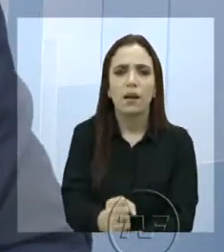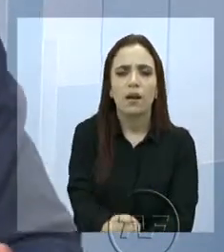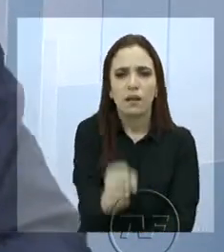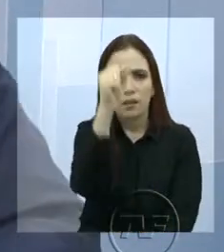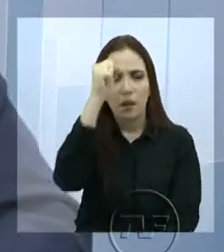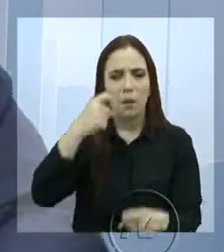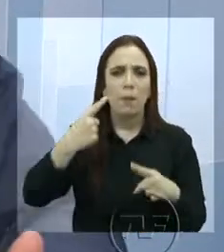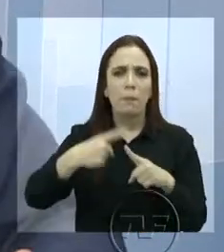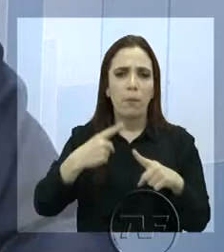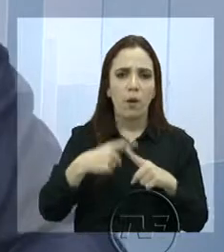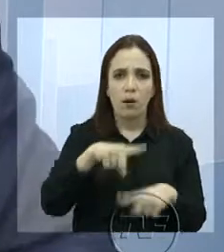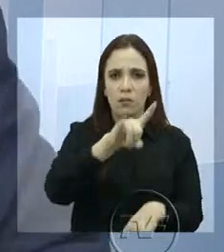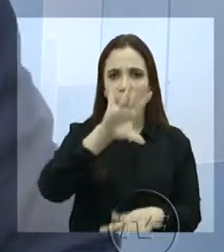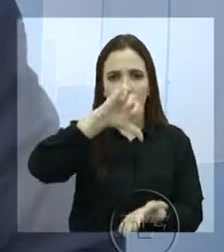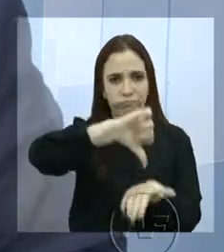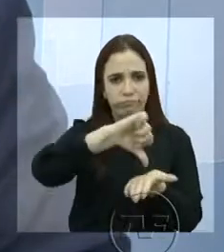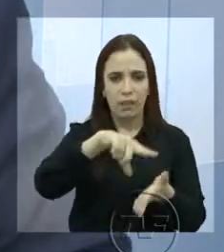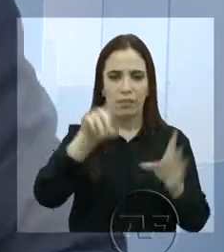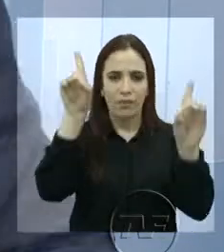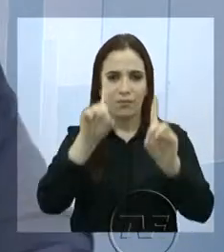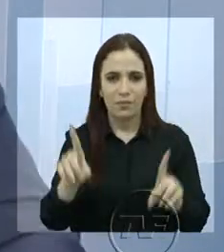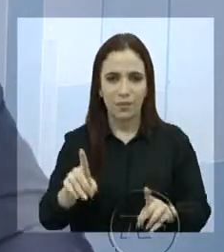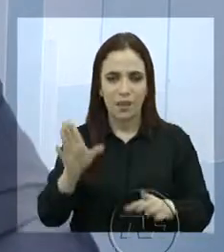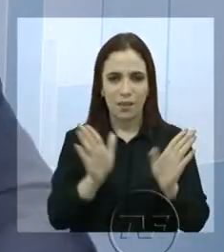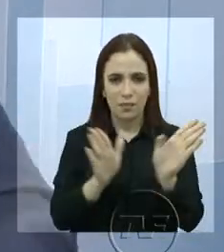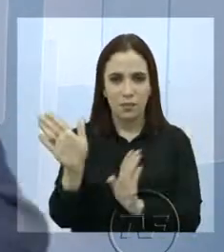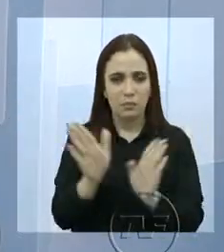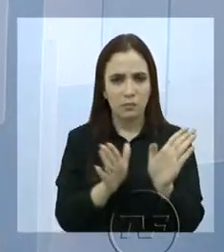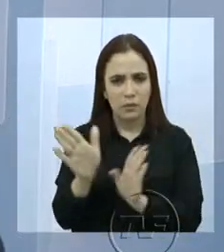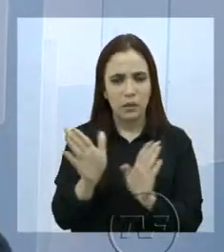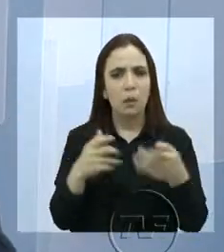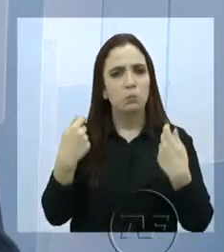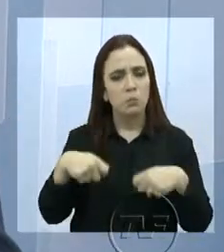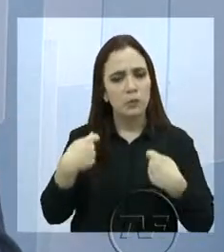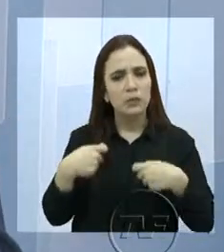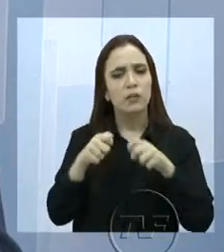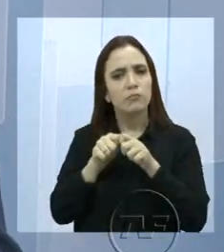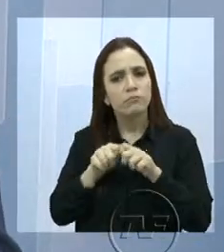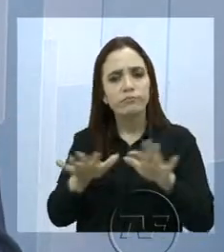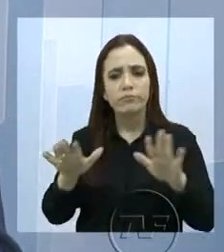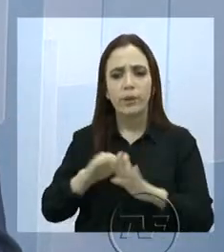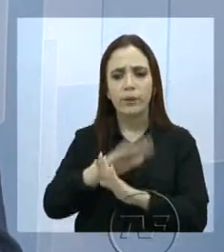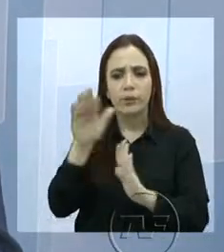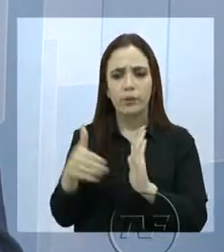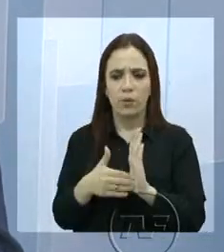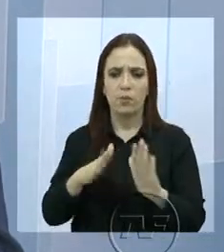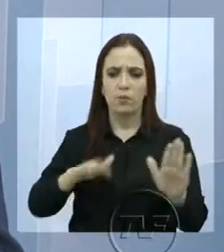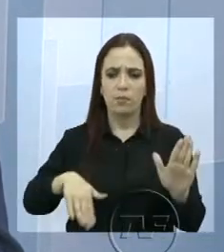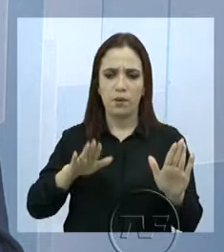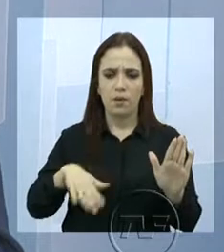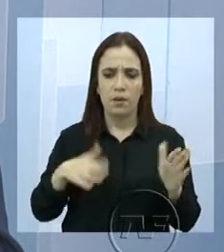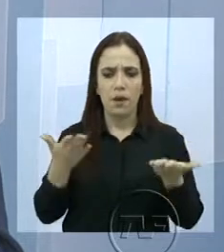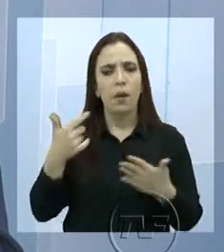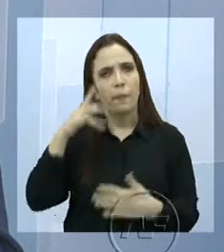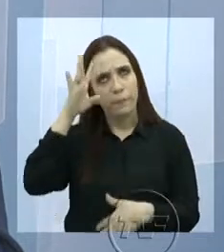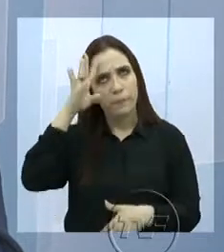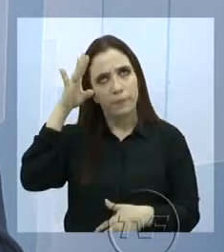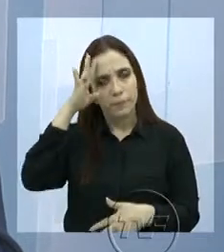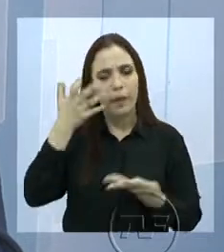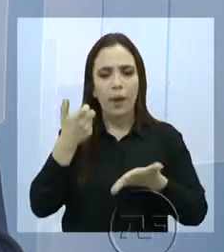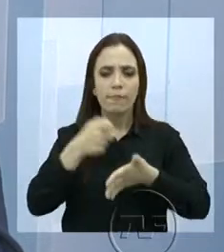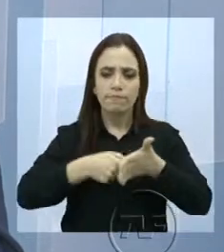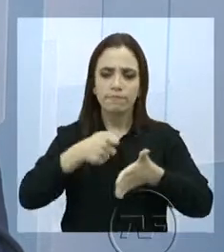eu só tenho lá a oportunidade dessa infraestrutura para tomar um banho de mar. Então, nós estamos